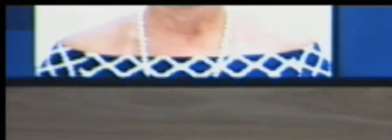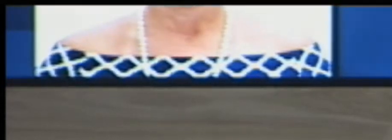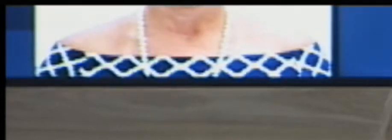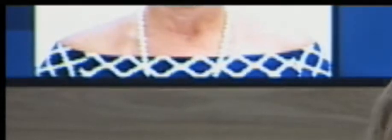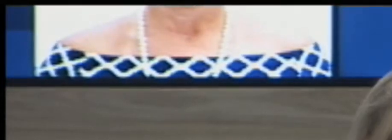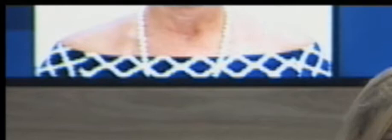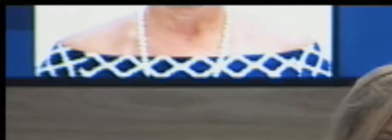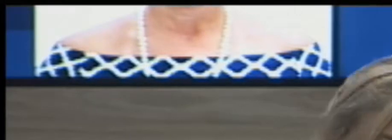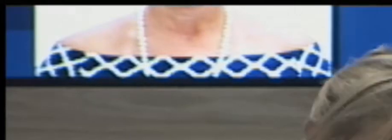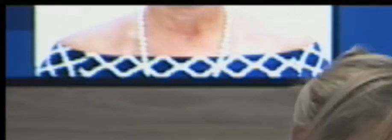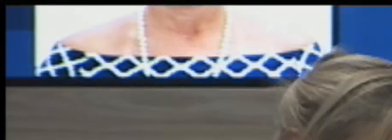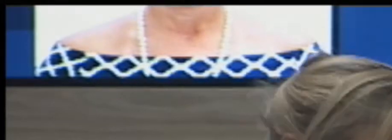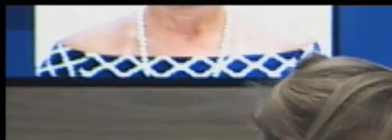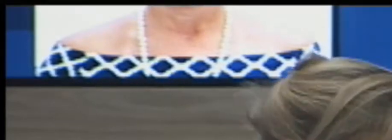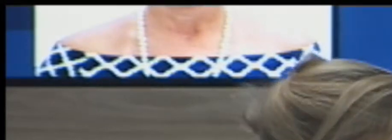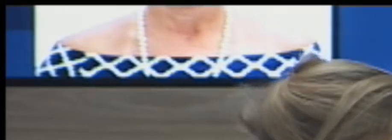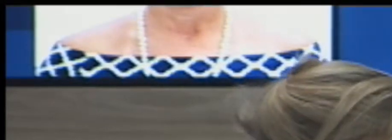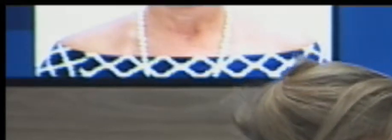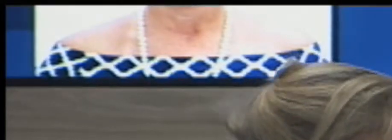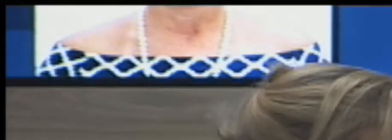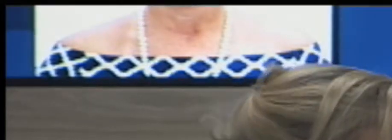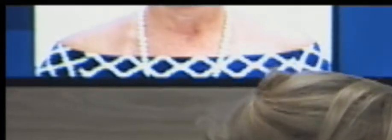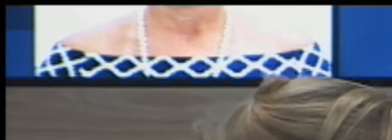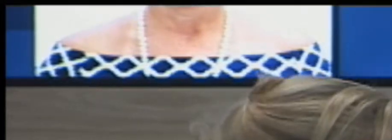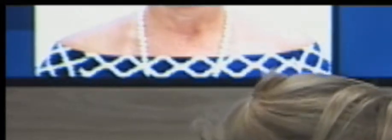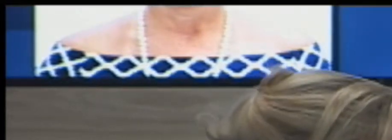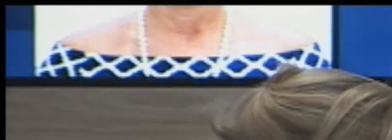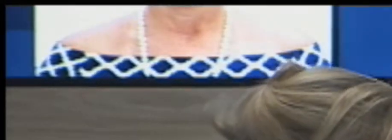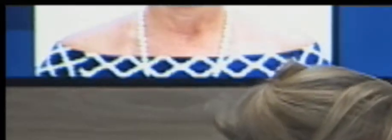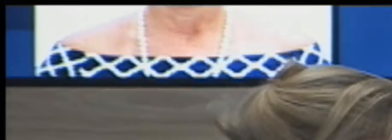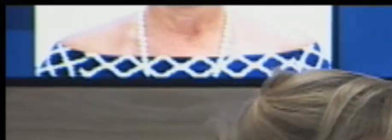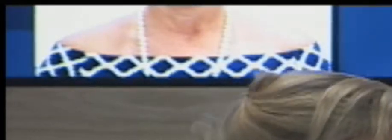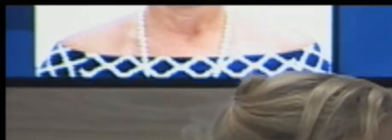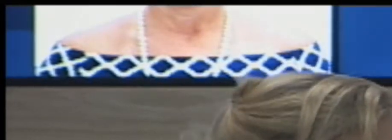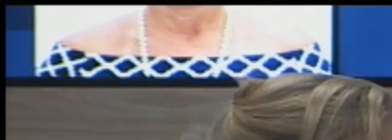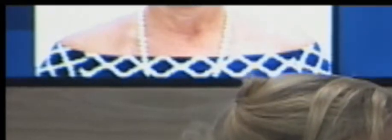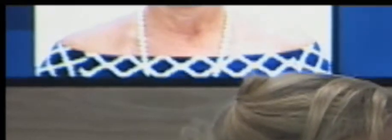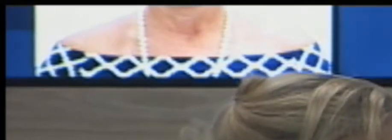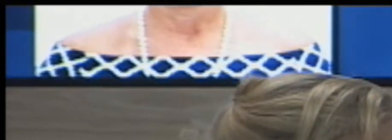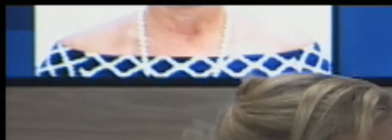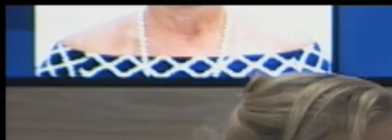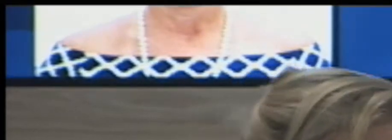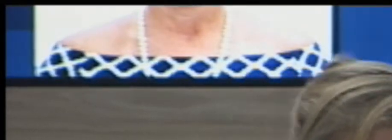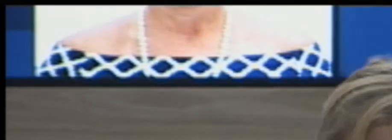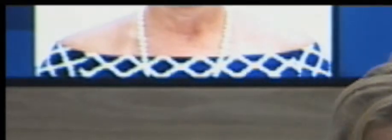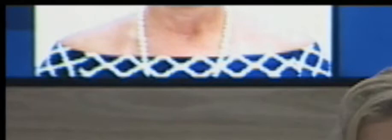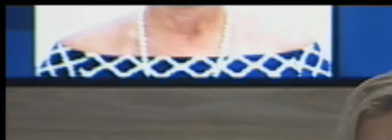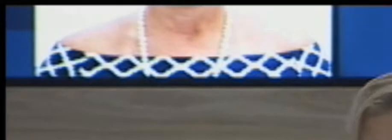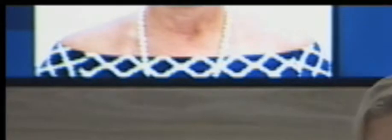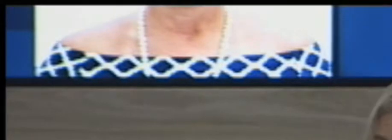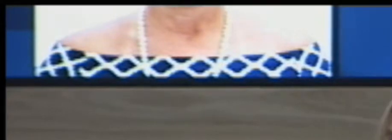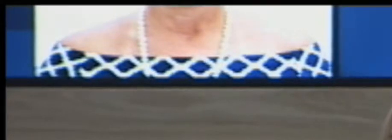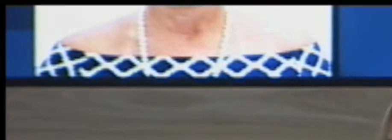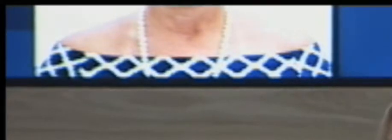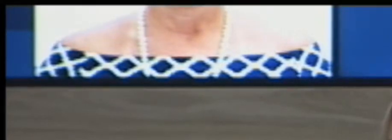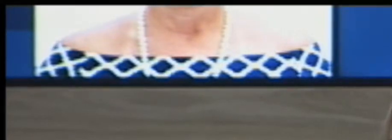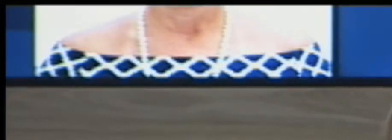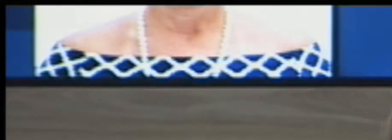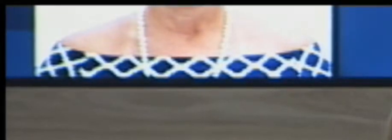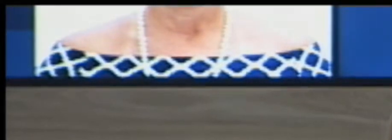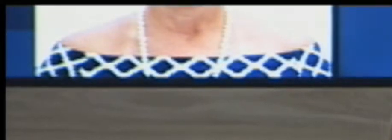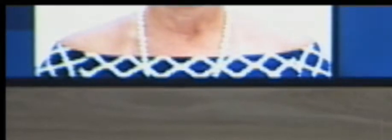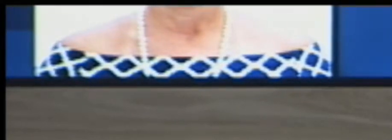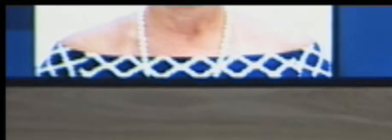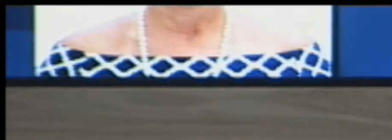reuniões junto com o gabinete do prefeito, para que isso não mais ocorresse. Não havia lugar para